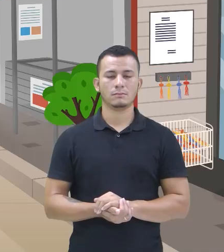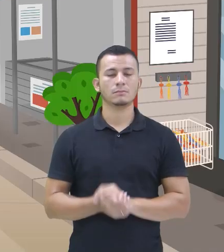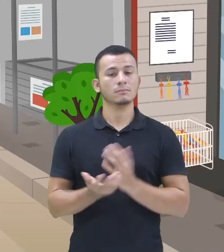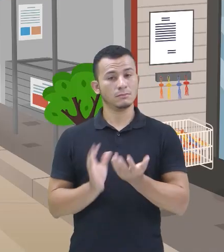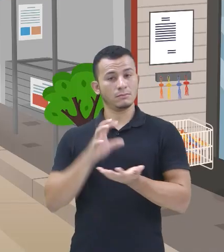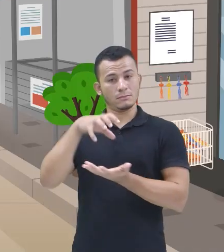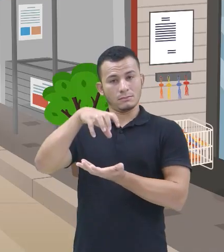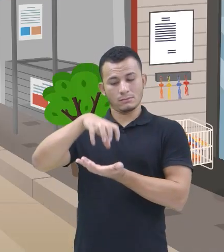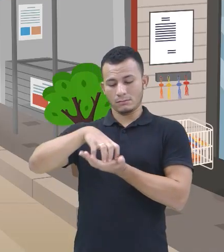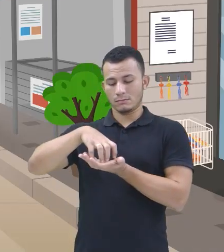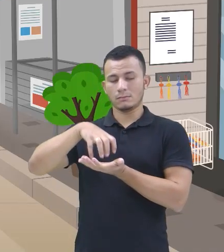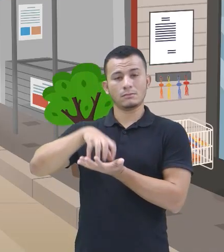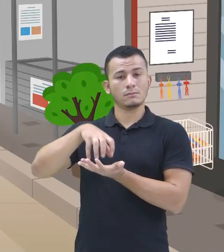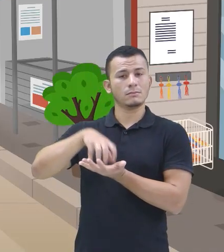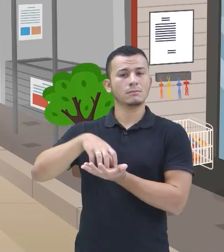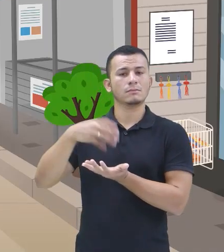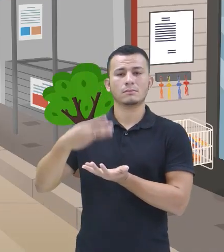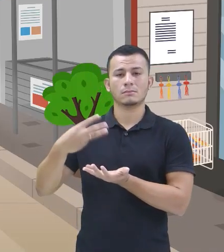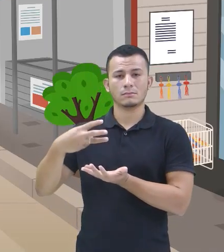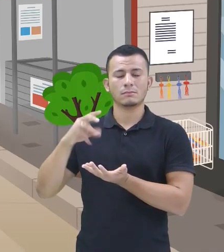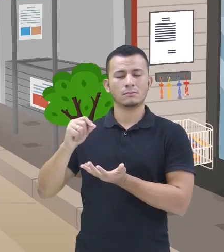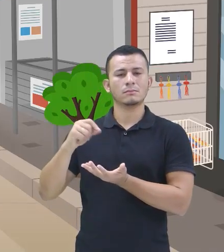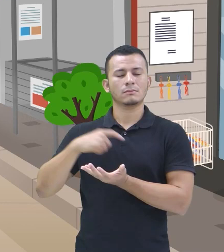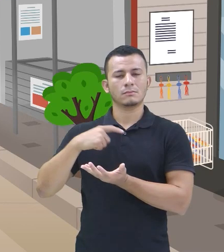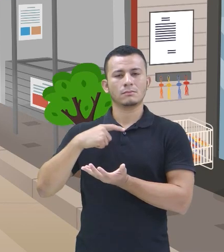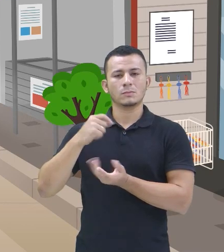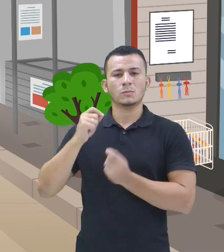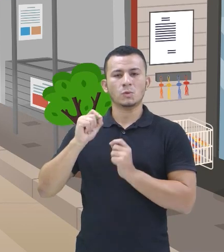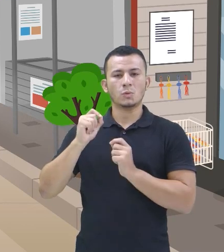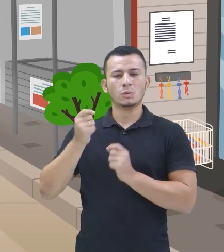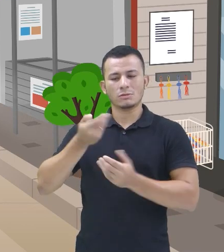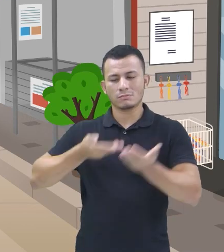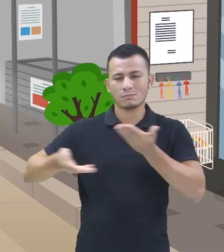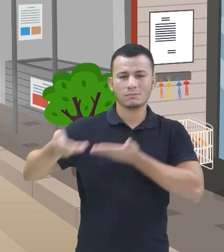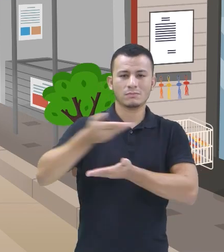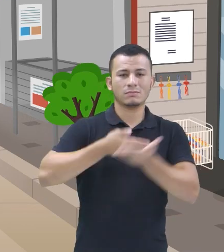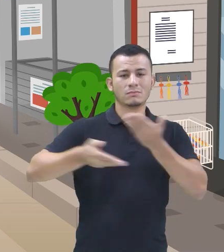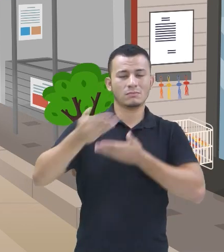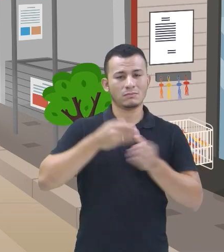O setor terciário é aquele que envolve atividades de